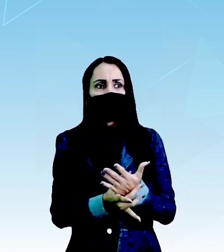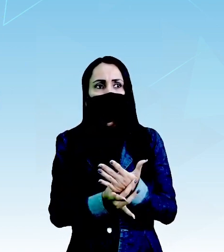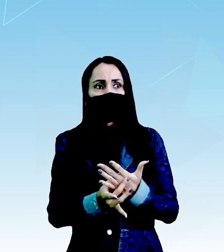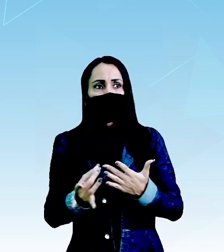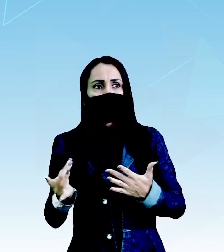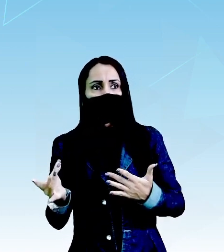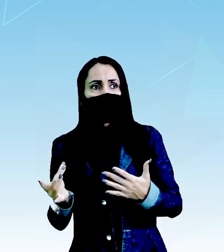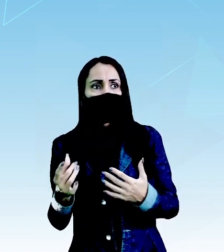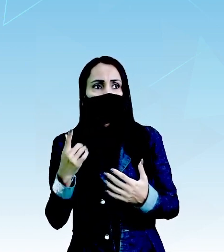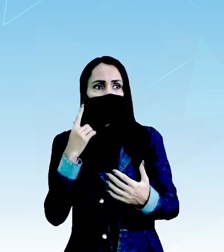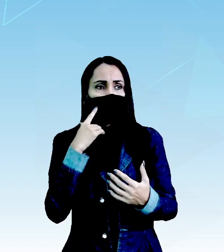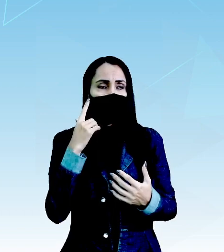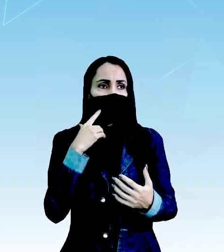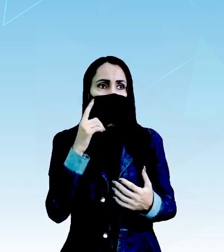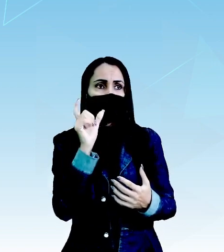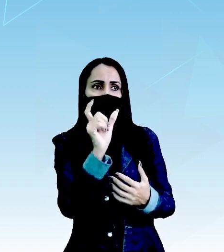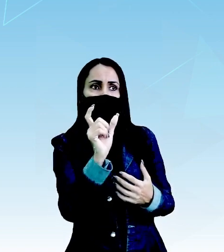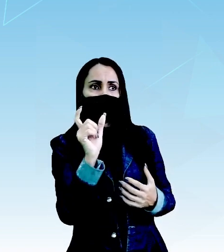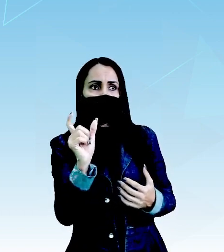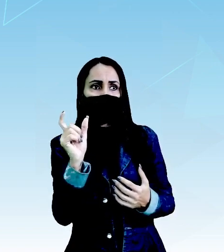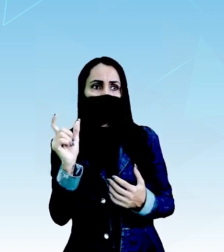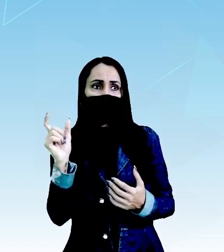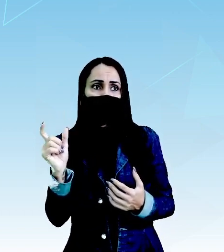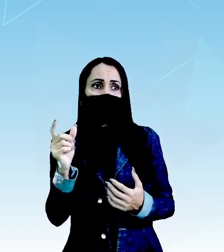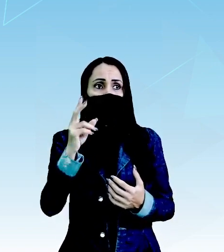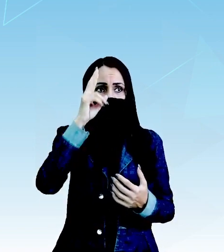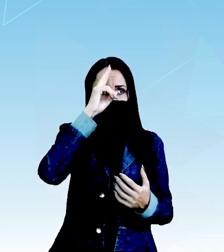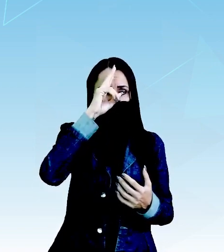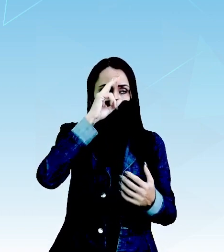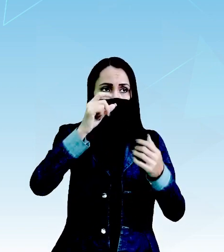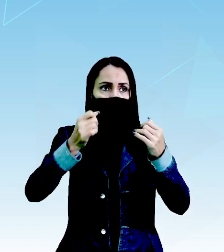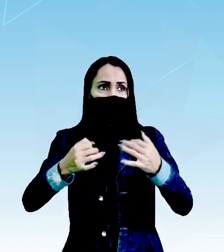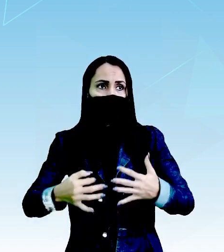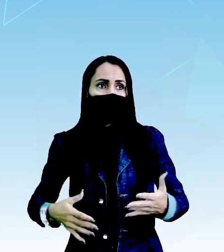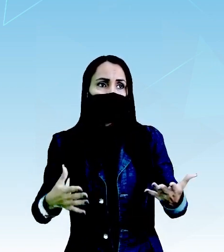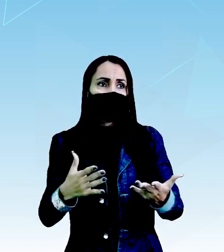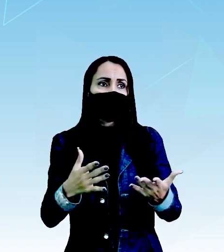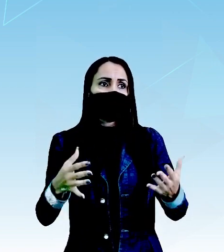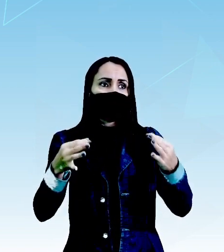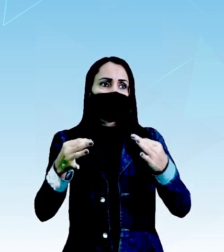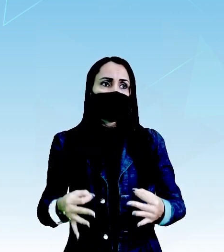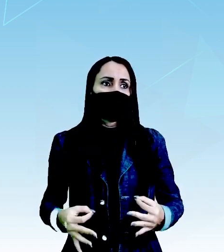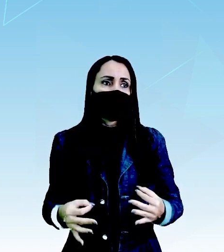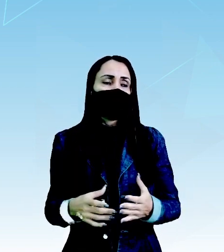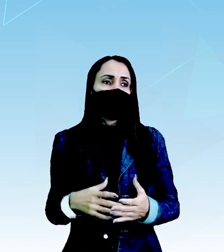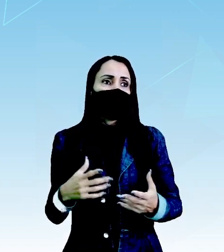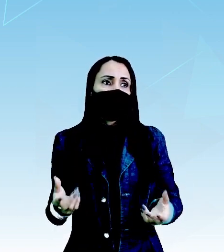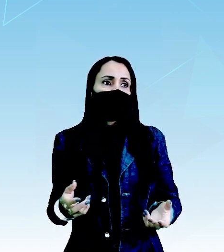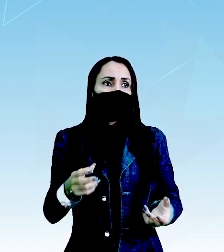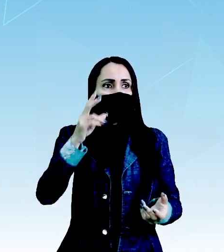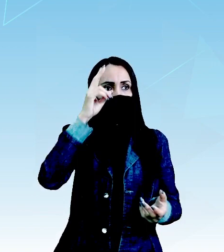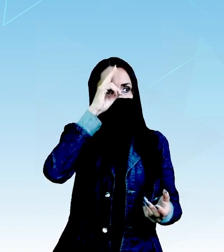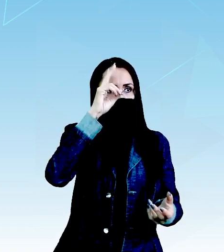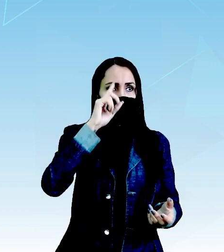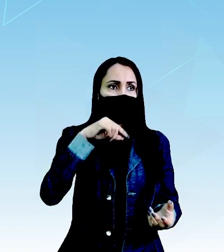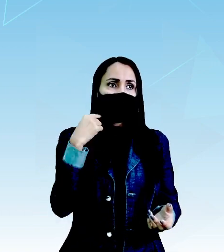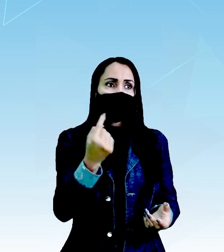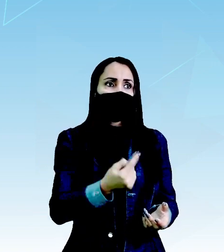trago o jogo de palavras. Lembram quando eu falei a vocês, justamente no humor, na piada, nós temos a